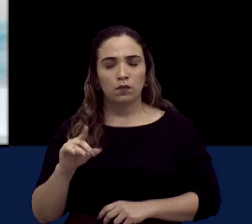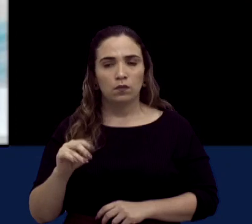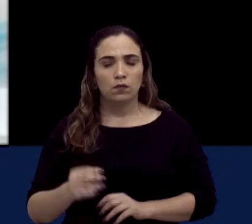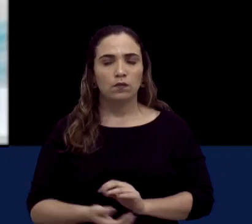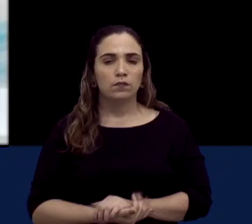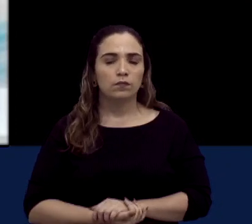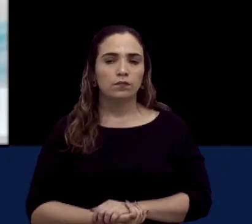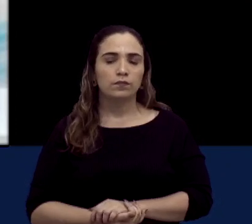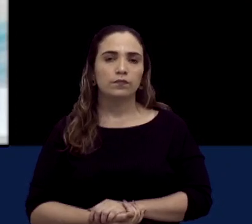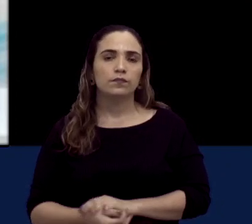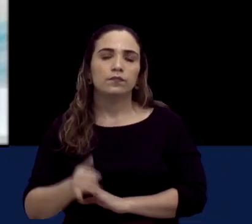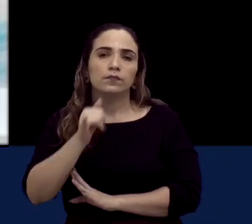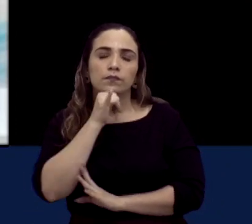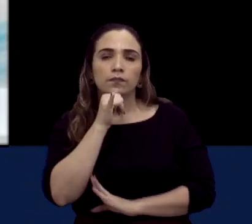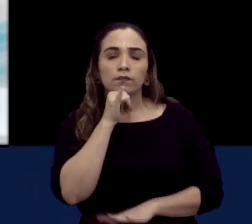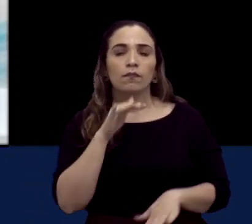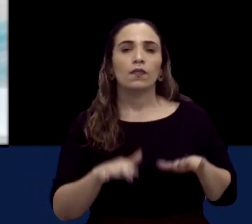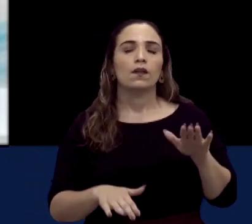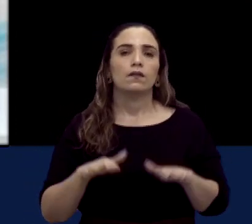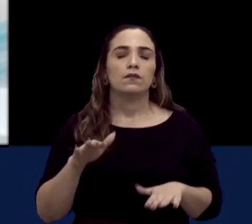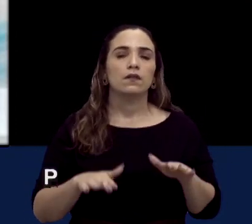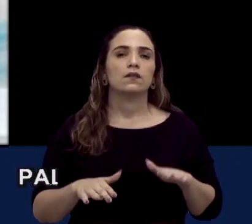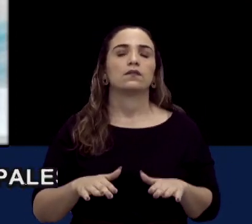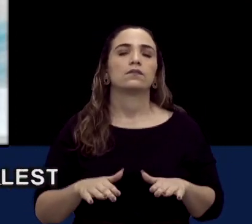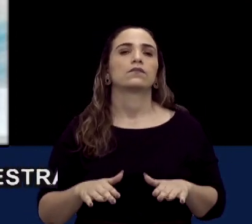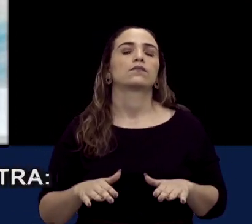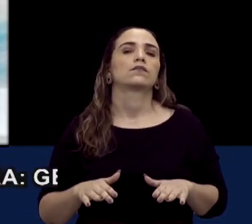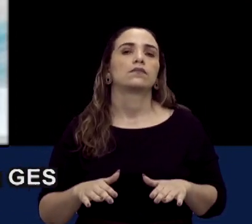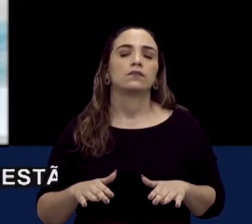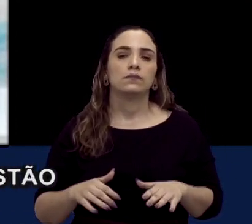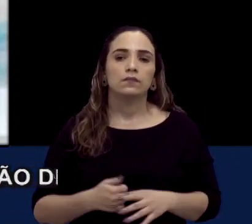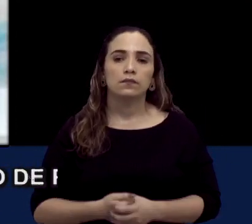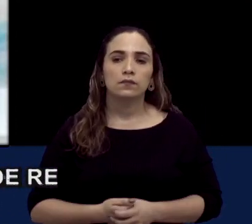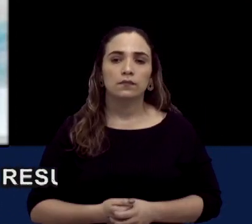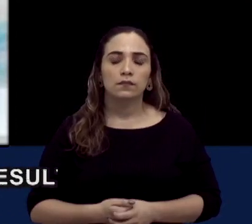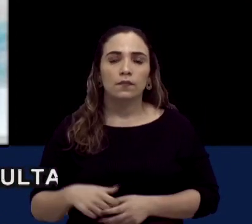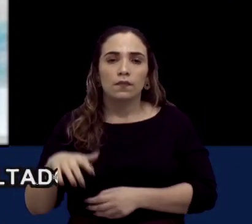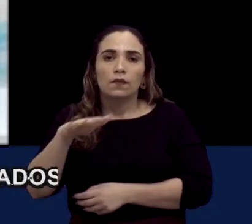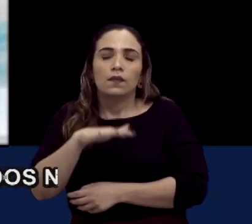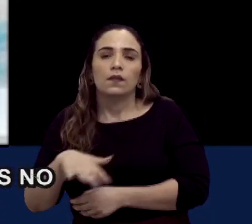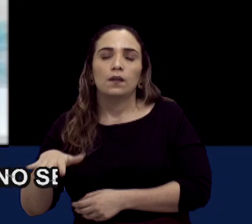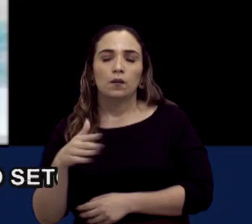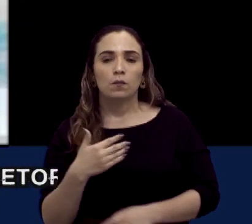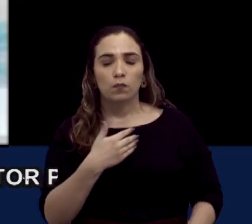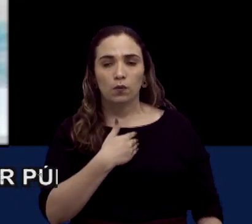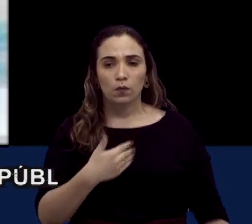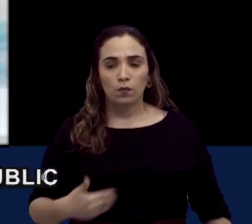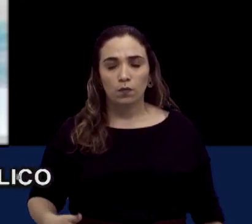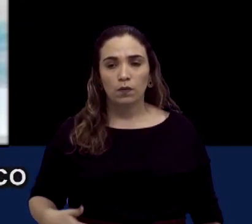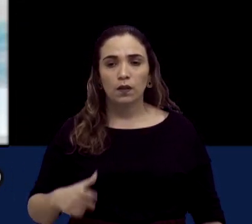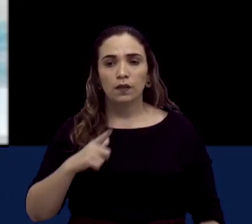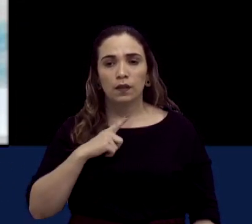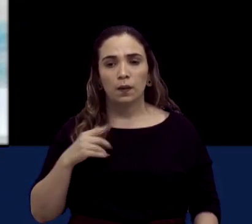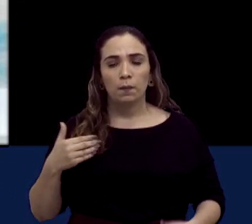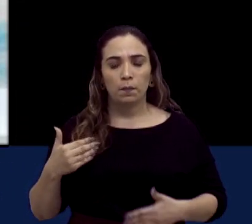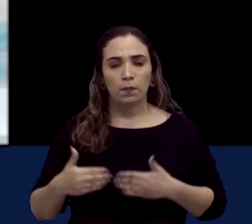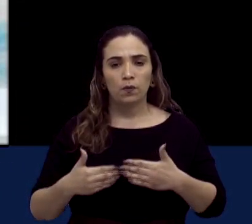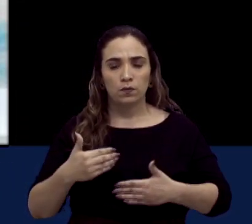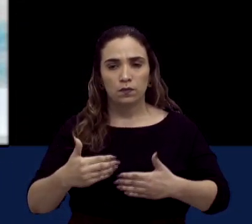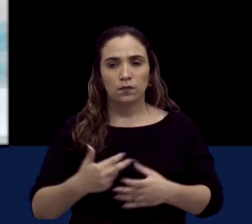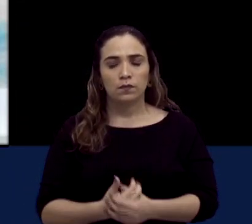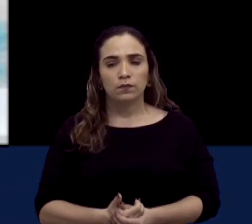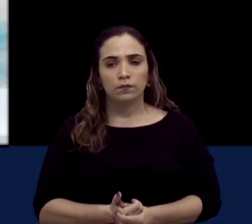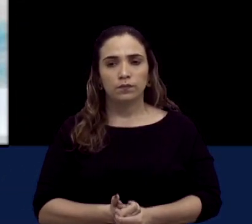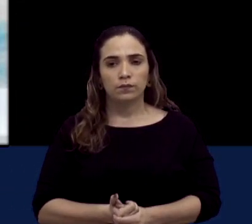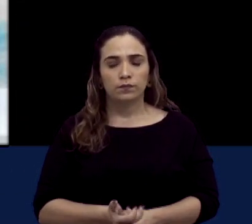né? Às vezes passa, e aí eu falando um pouco mais de setor público, passa um processo no meu setor